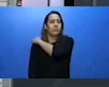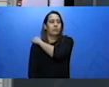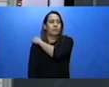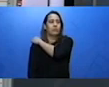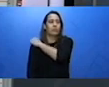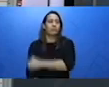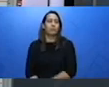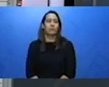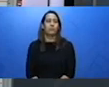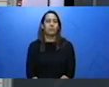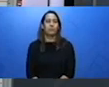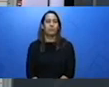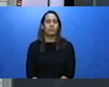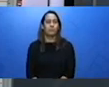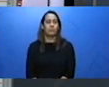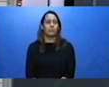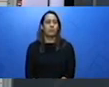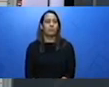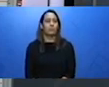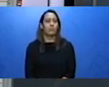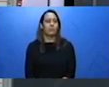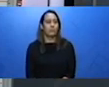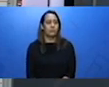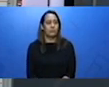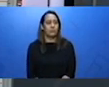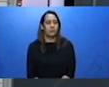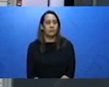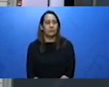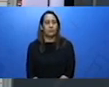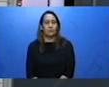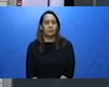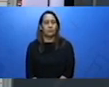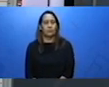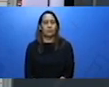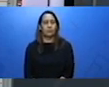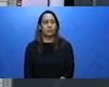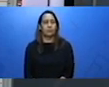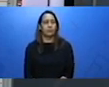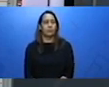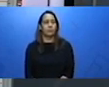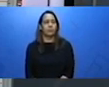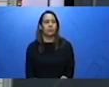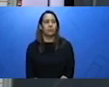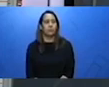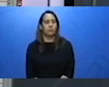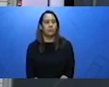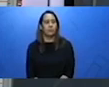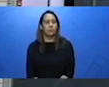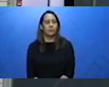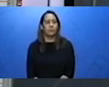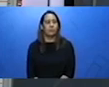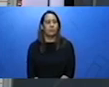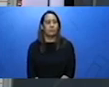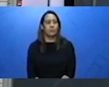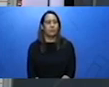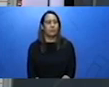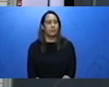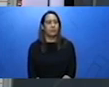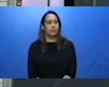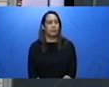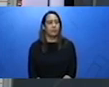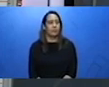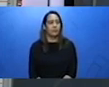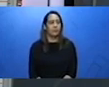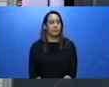minúsculo. Subo lá na linha de cima, desço, subo a escadinha. Vou descer, tô descendo, dou